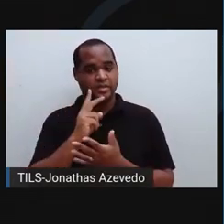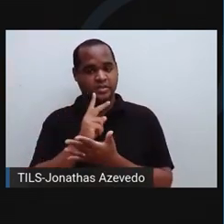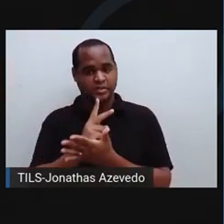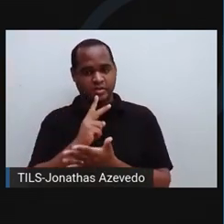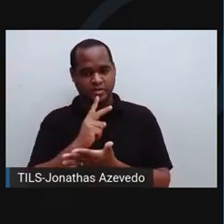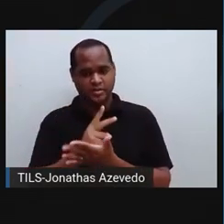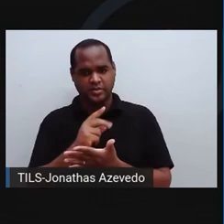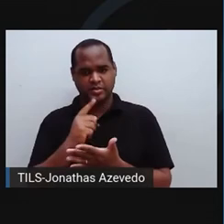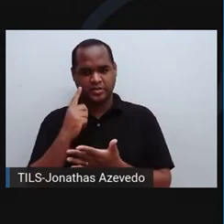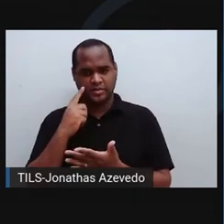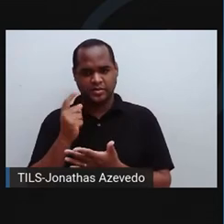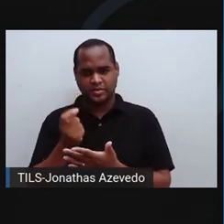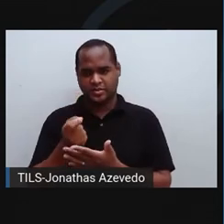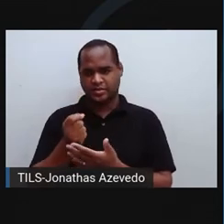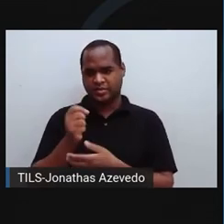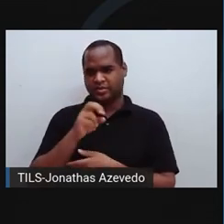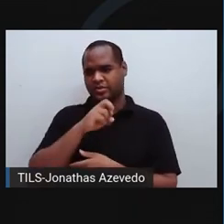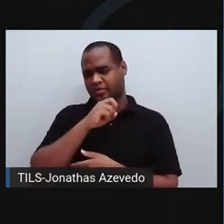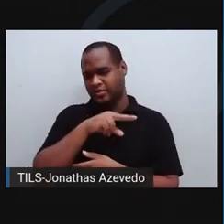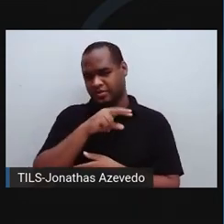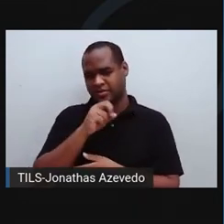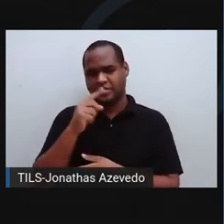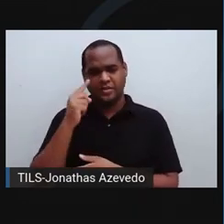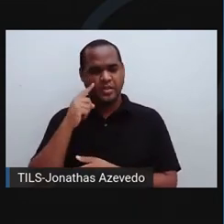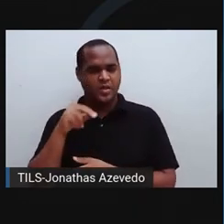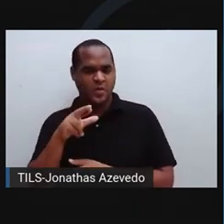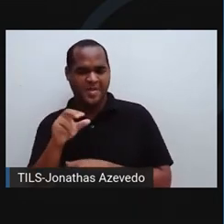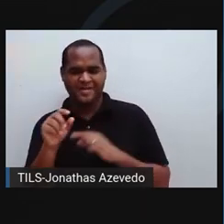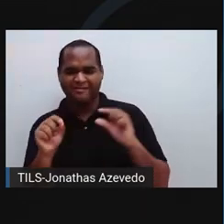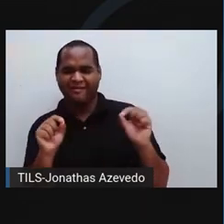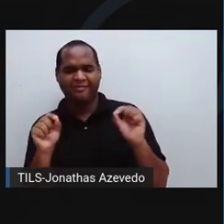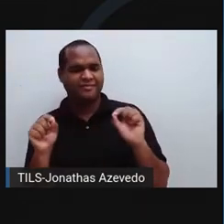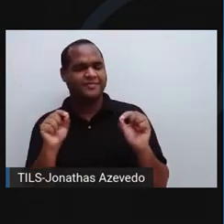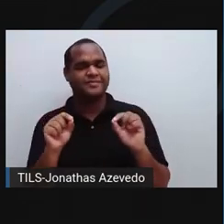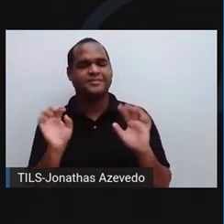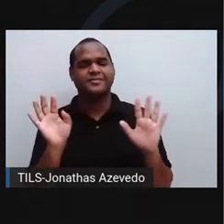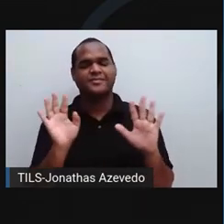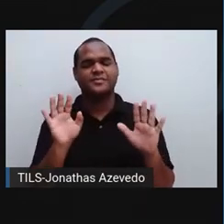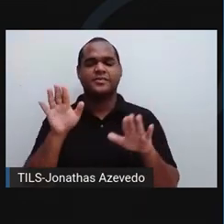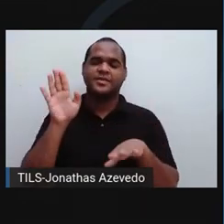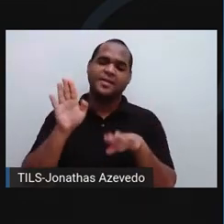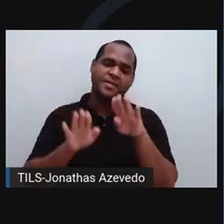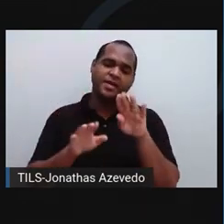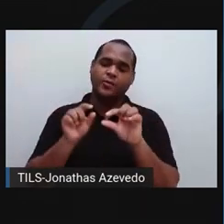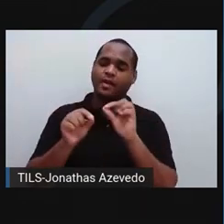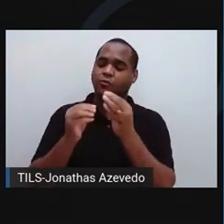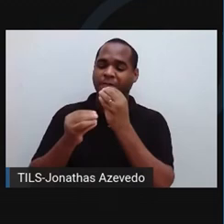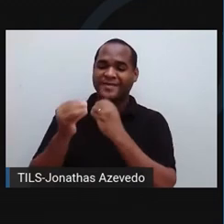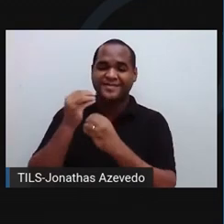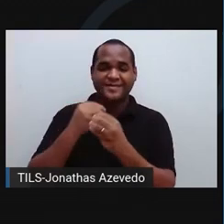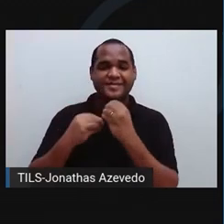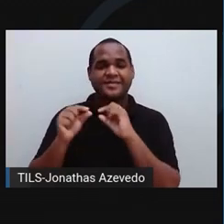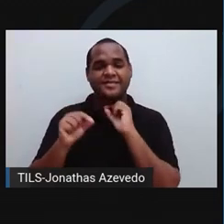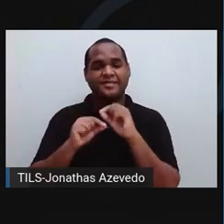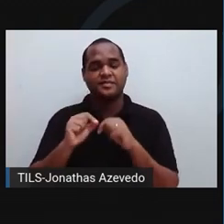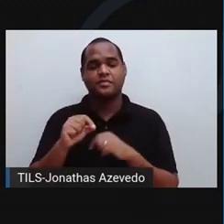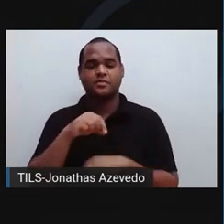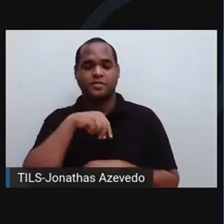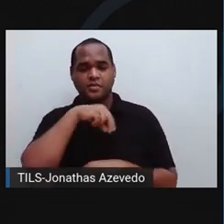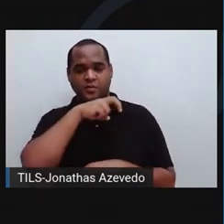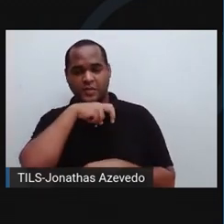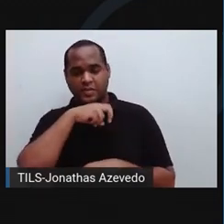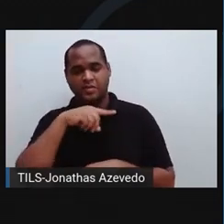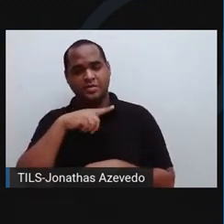né? Fulano, o rato é isso, a cobra é aquilo. Não, vai depender do que ele se alimenta. A cobra ela pode ser um